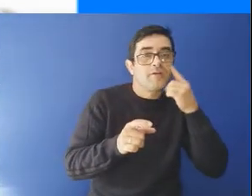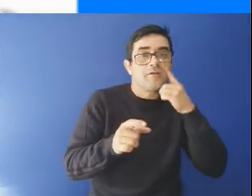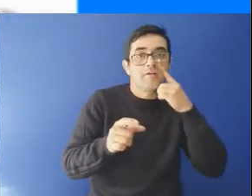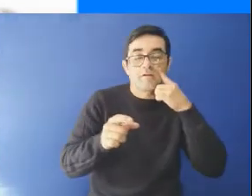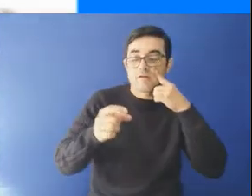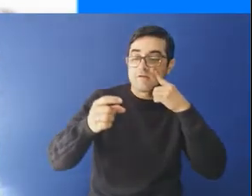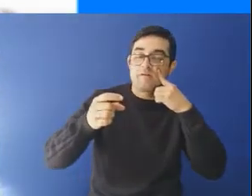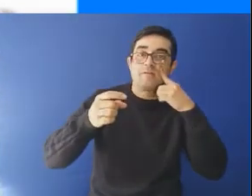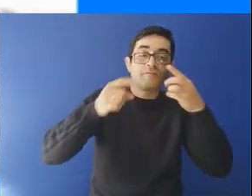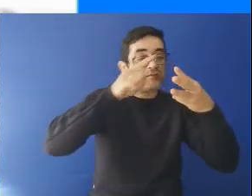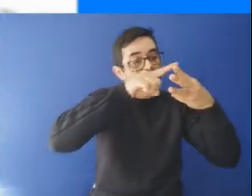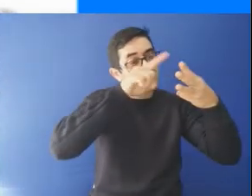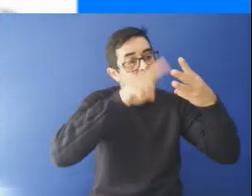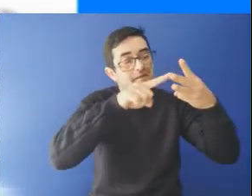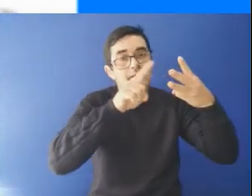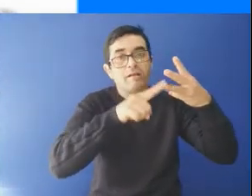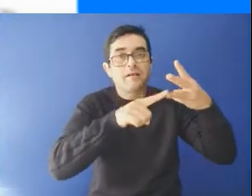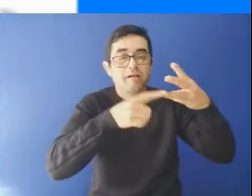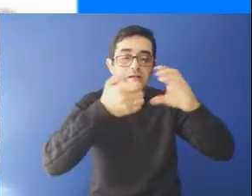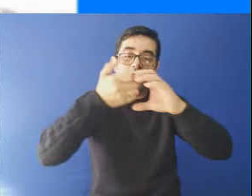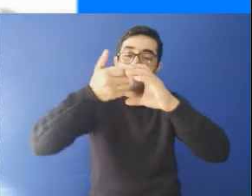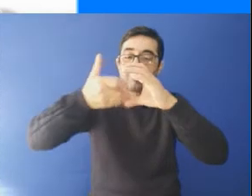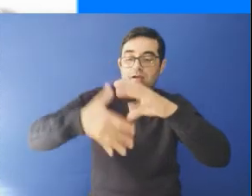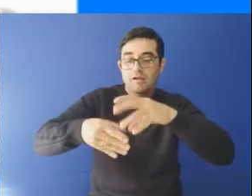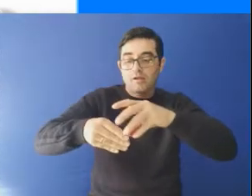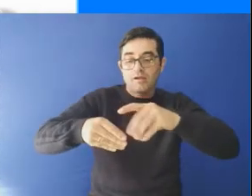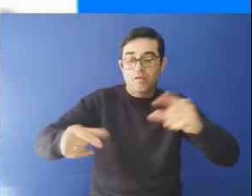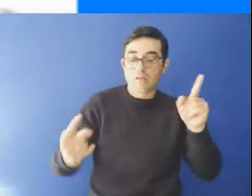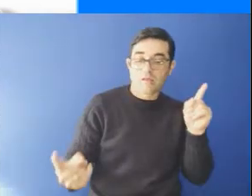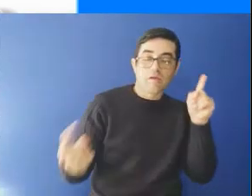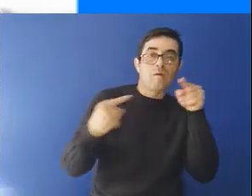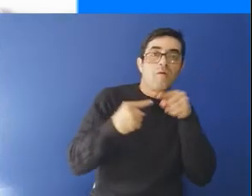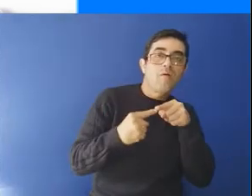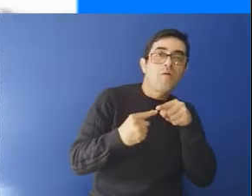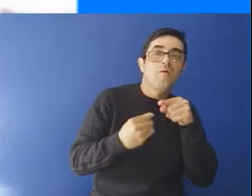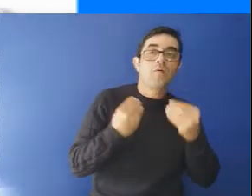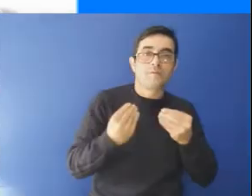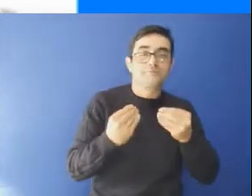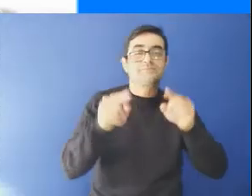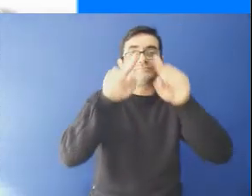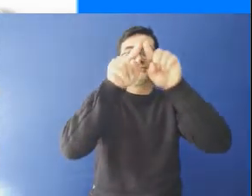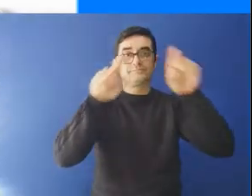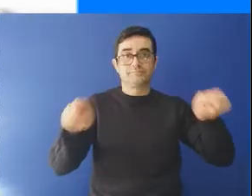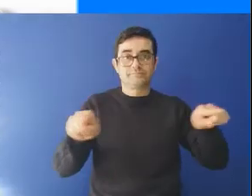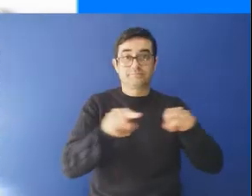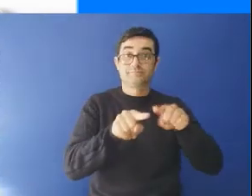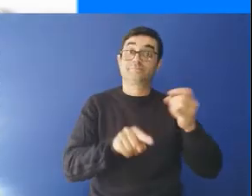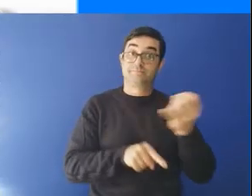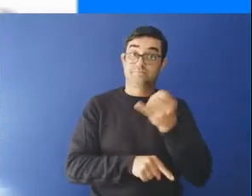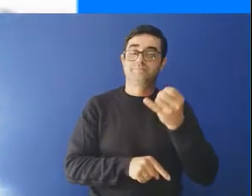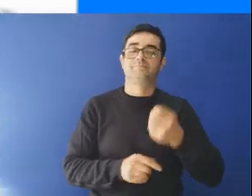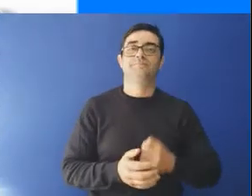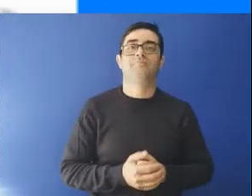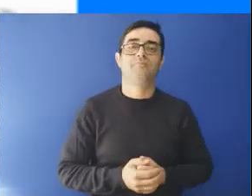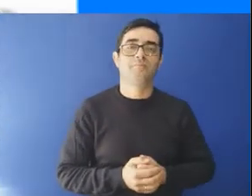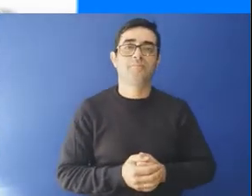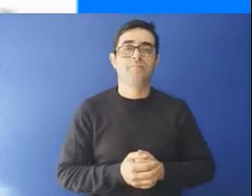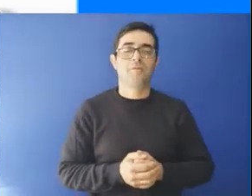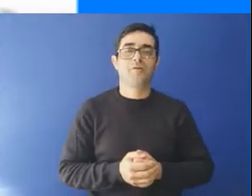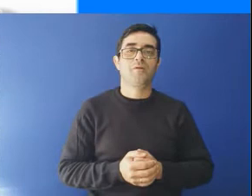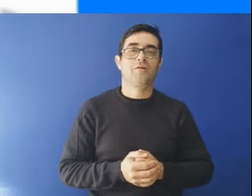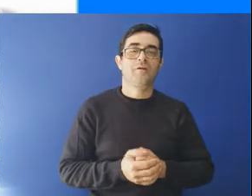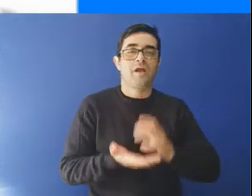três fases aí se distribuem. As características do solo dependem muito dessa granulometria. Um solo mais arenoso,